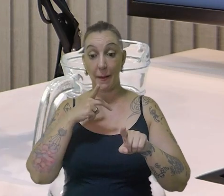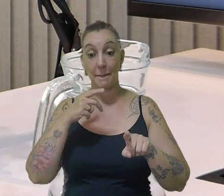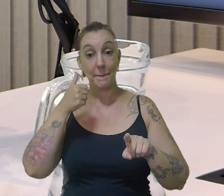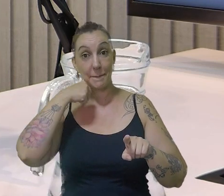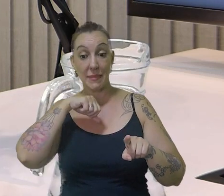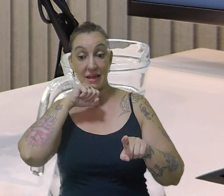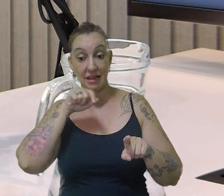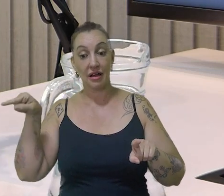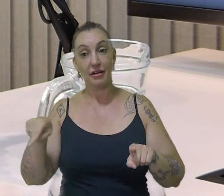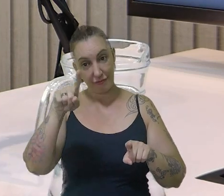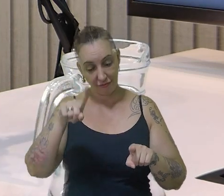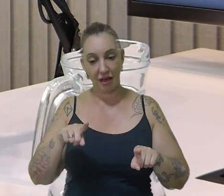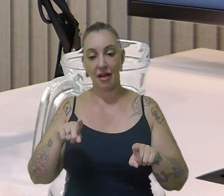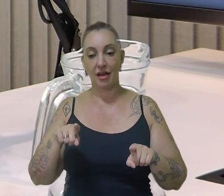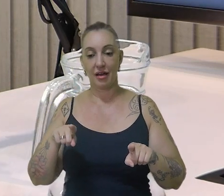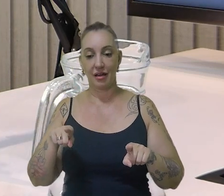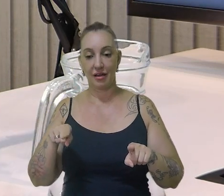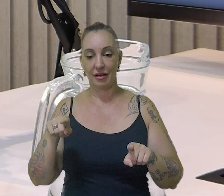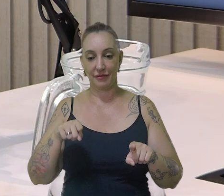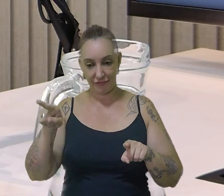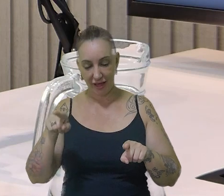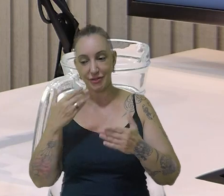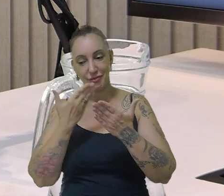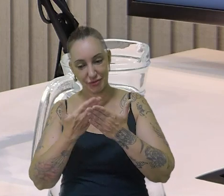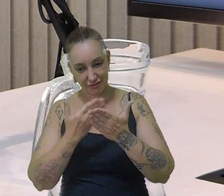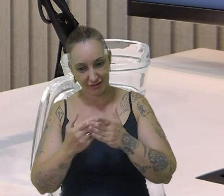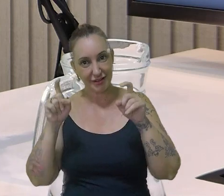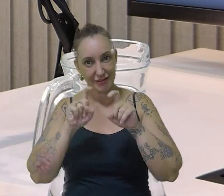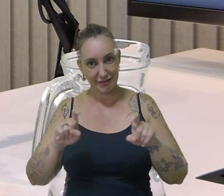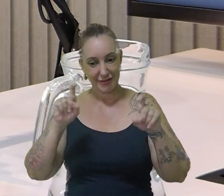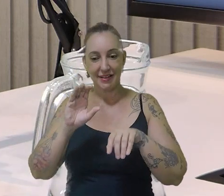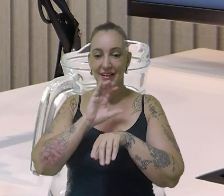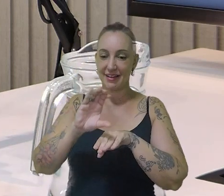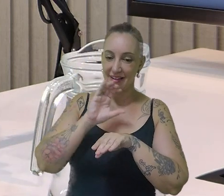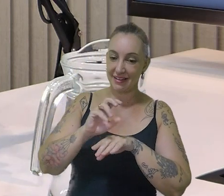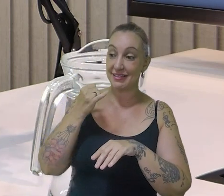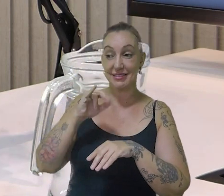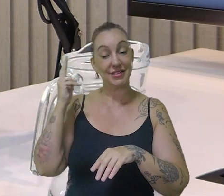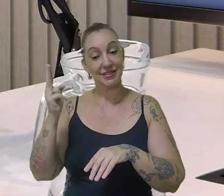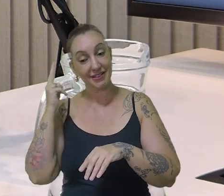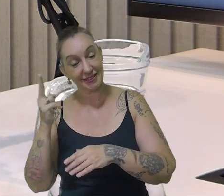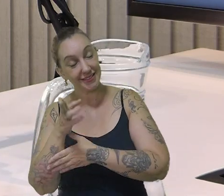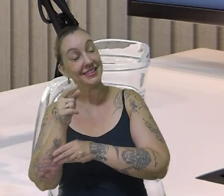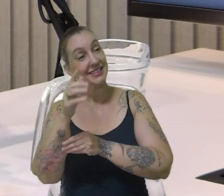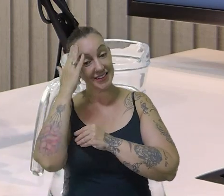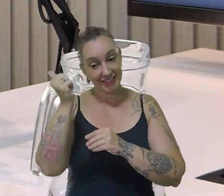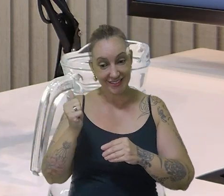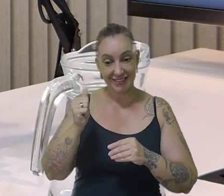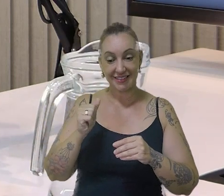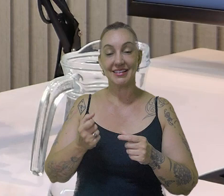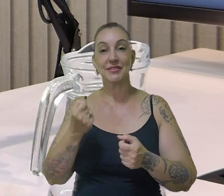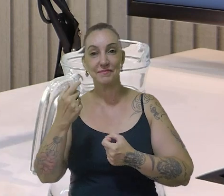minha mãe minha filha vai fazer um pacote Office vai fazer um curso de se não der certo isso daí Pelo menos você sabe